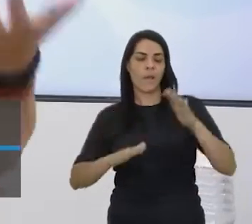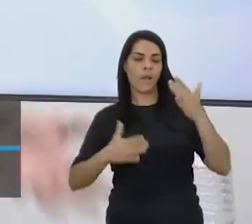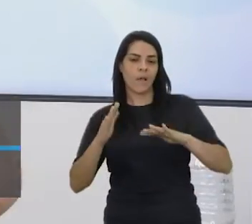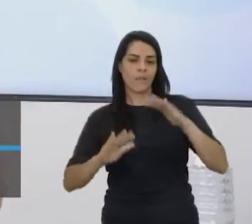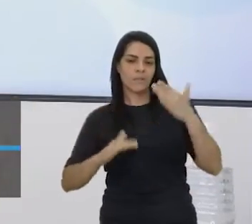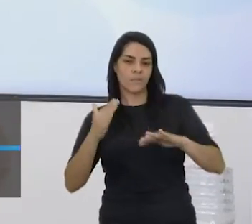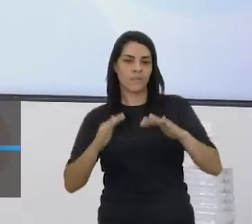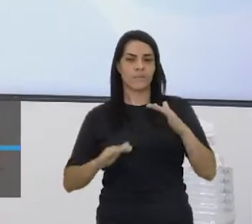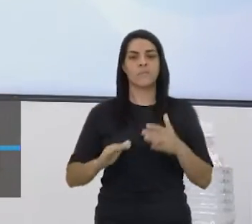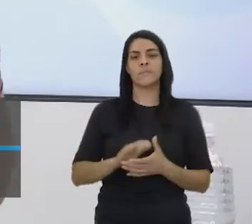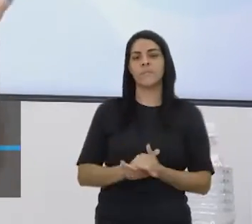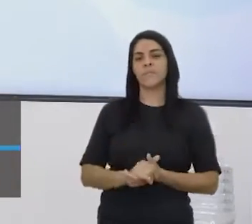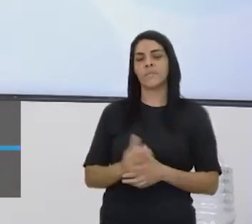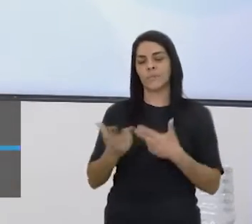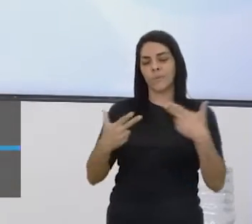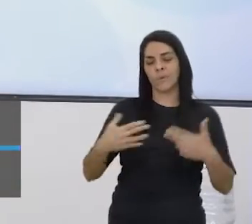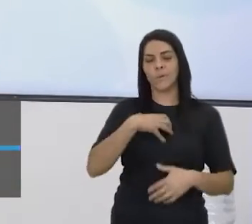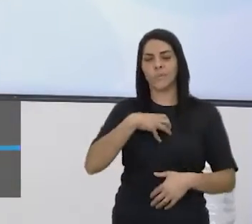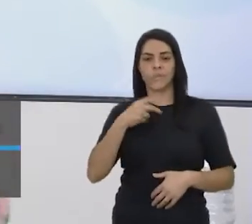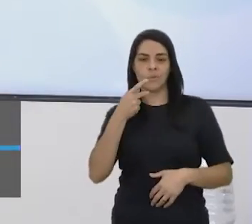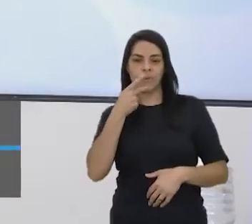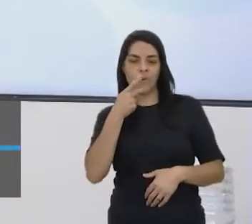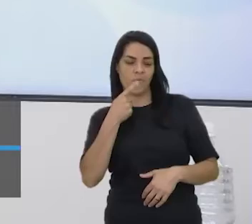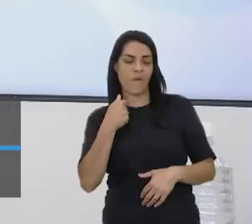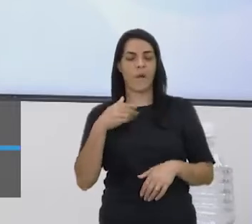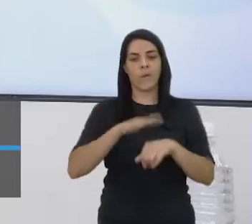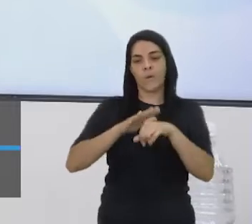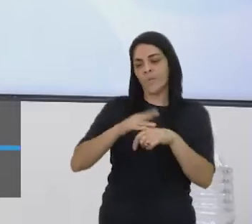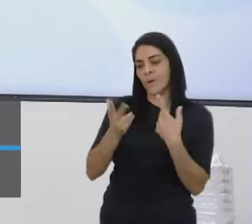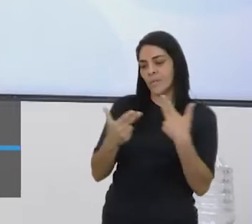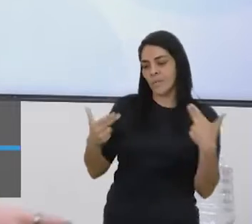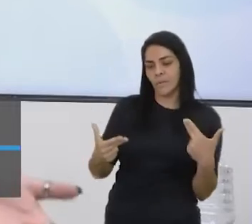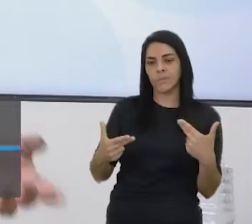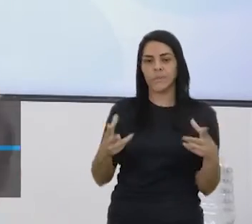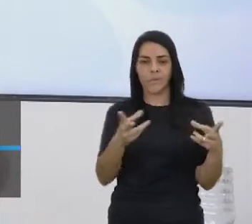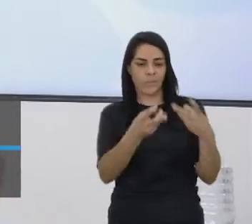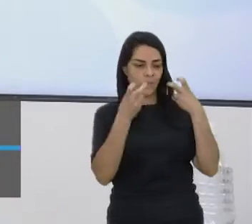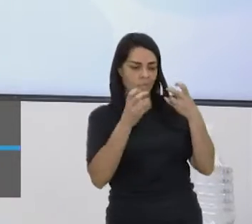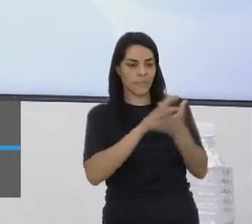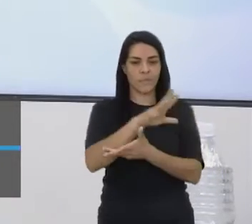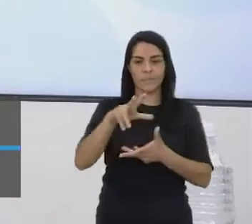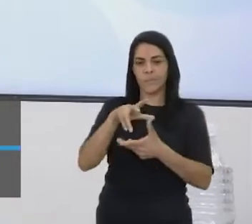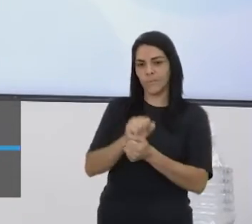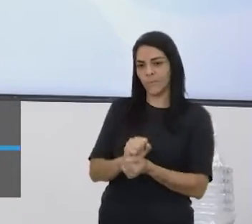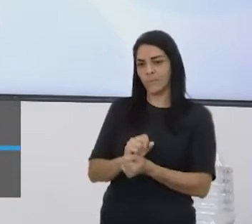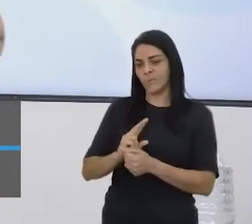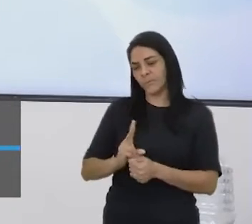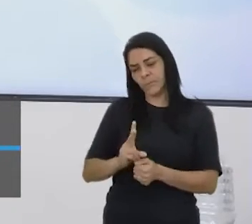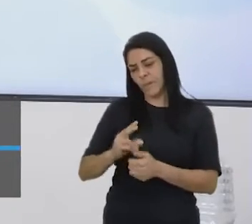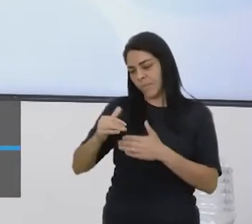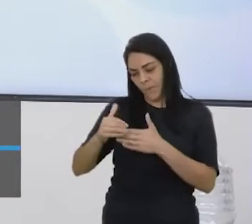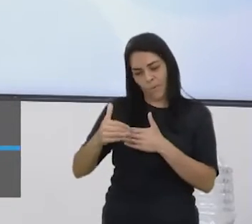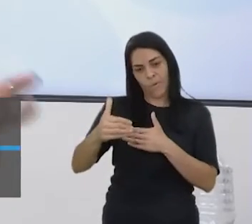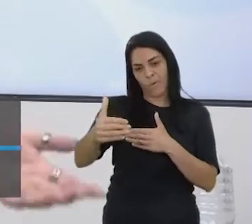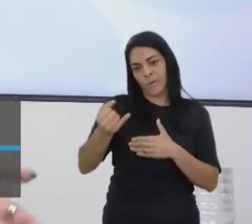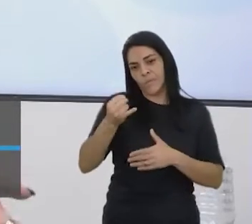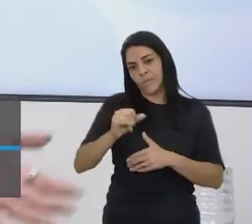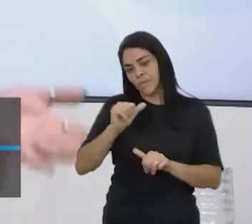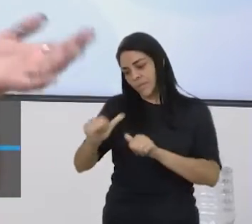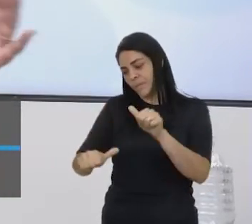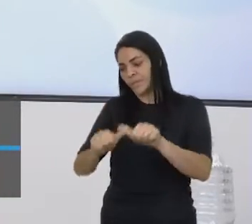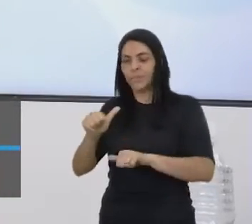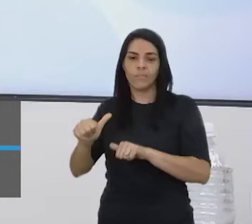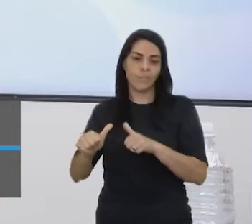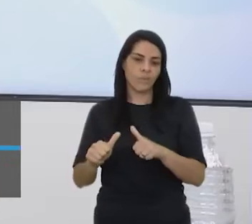a maneira que eu ajo né a maneira com que eu encaro o mundo Muito provavelmente vão se manter ou Se tiverem mudanças não vão ser mudanças